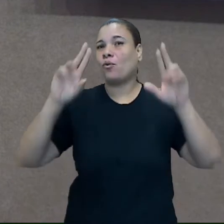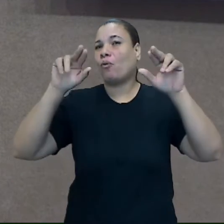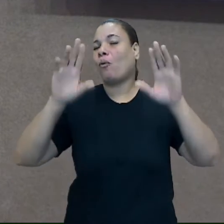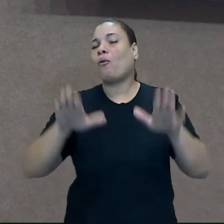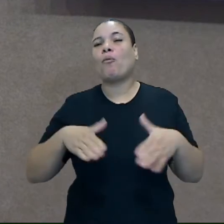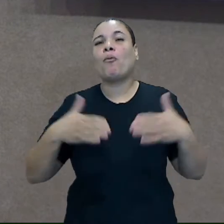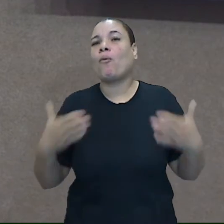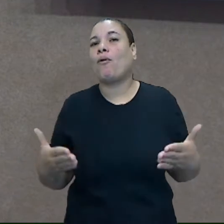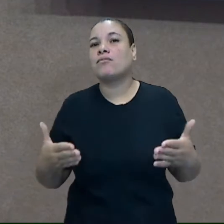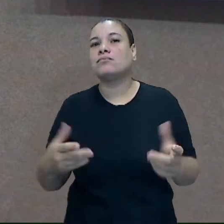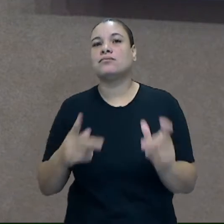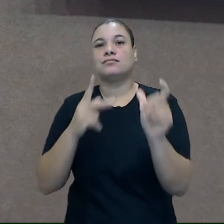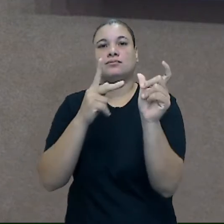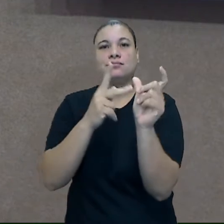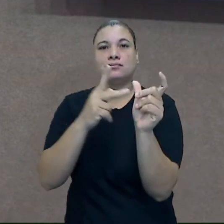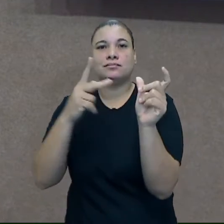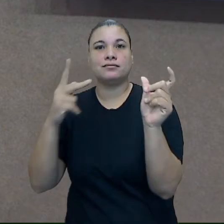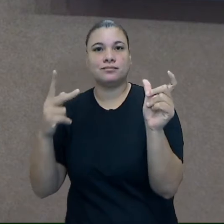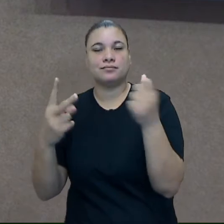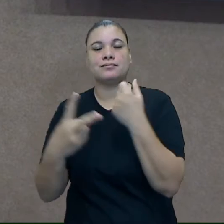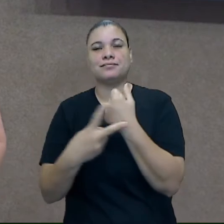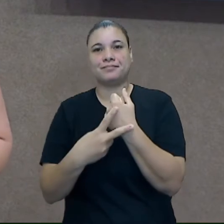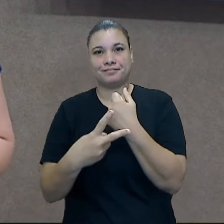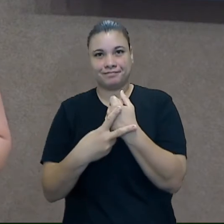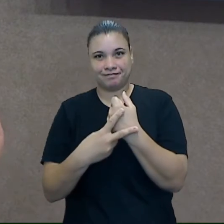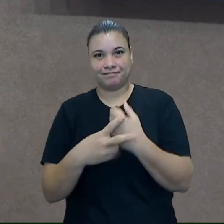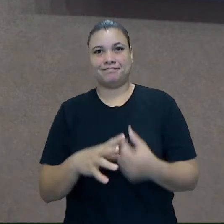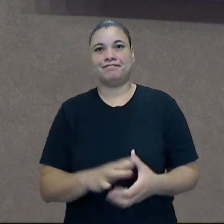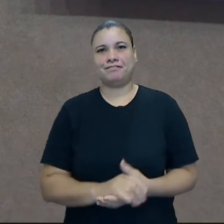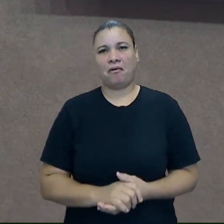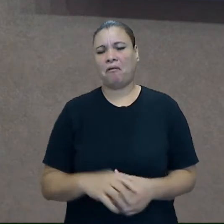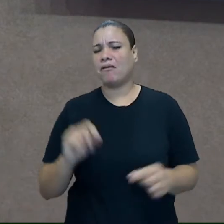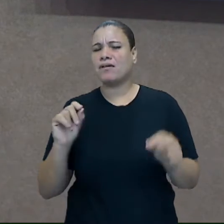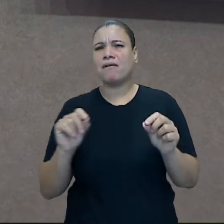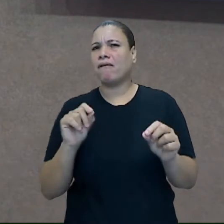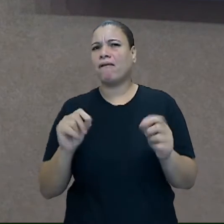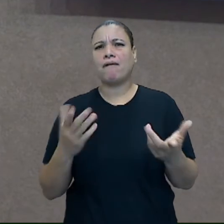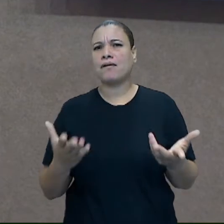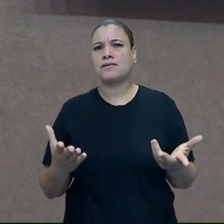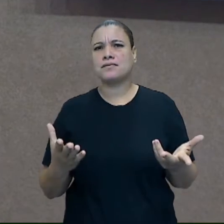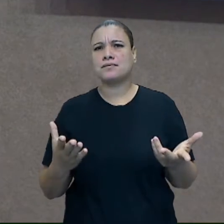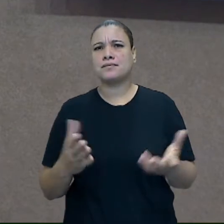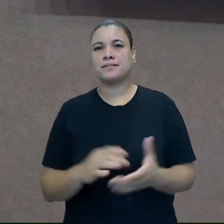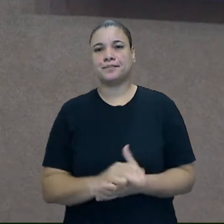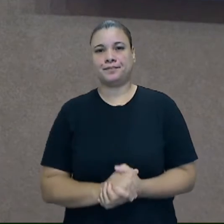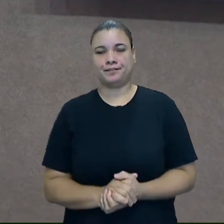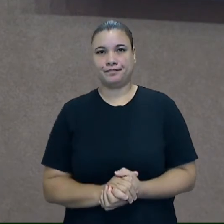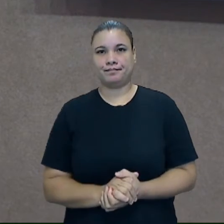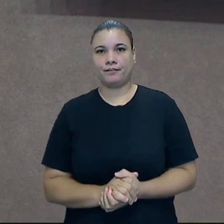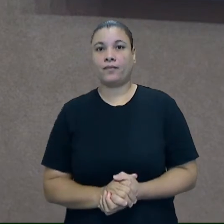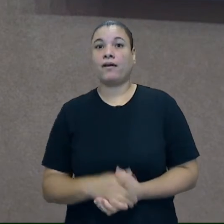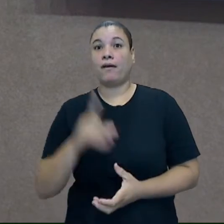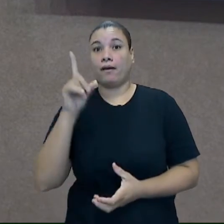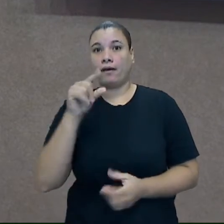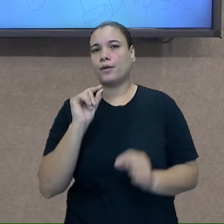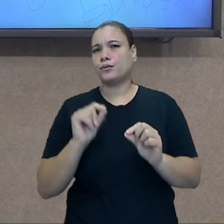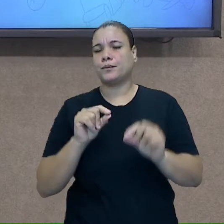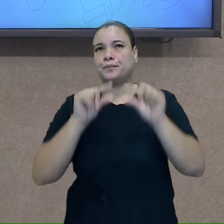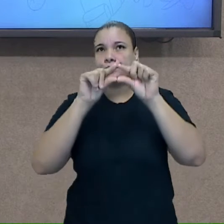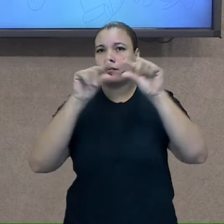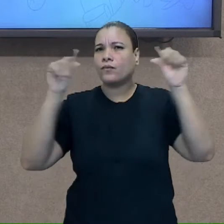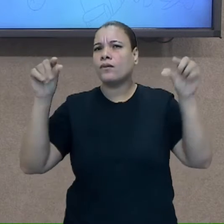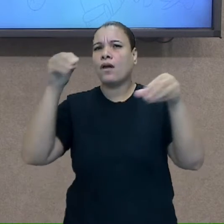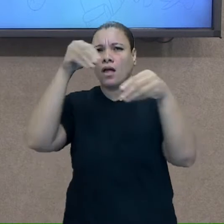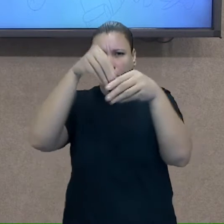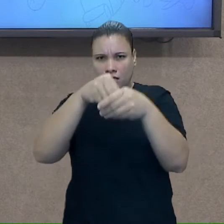nosso assunto será predicado verbal. E aqui temos a descrição. O predicado é